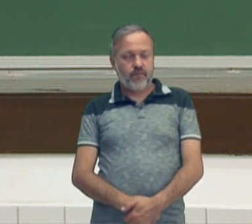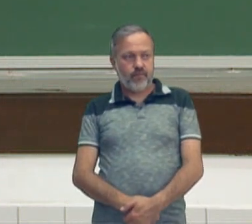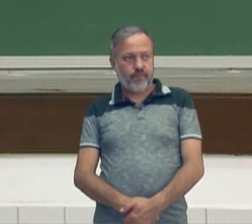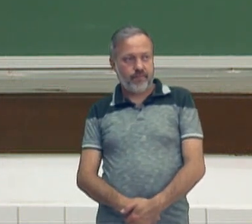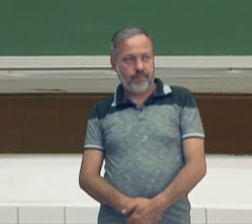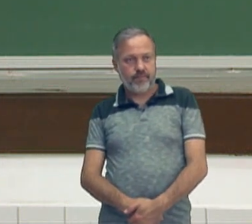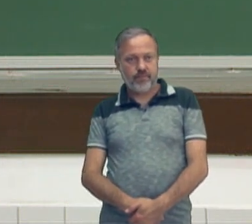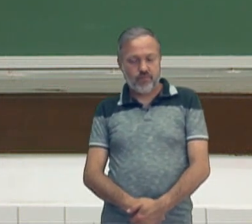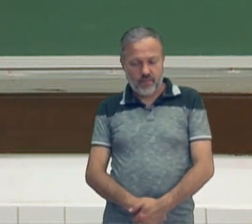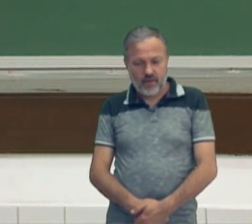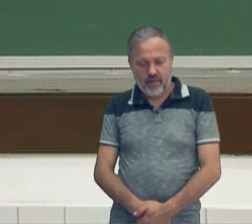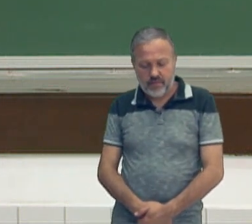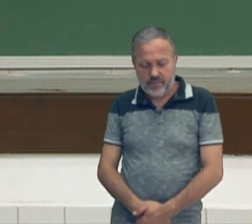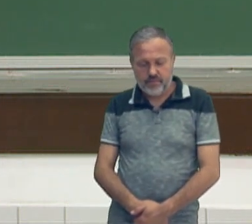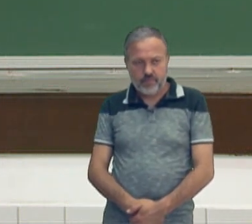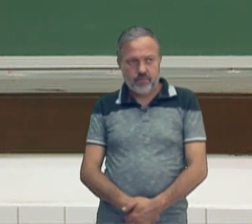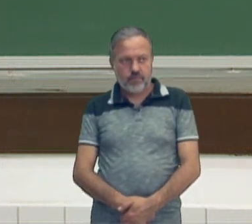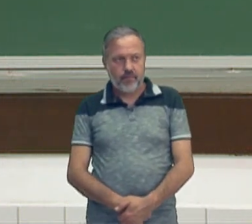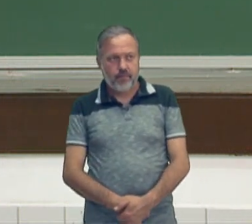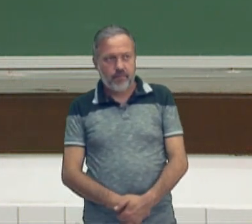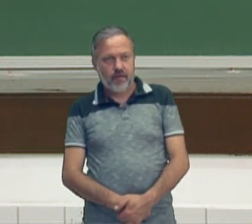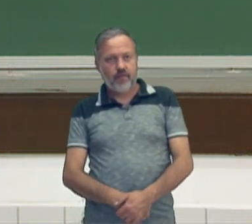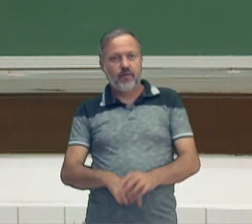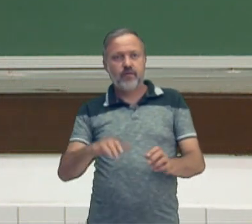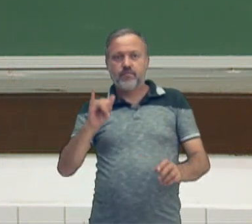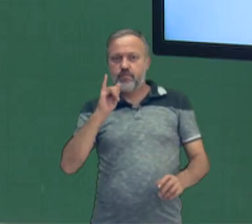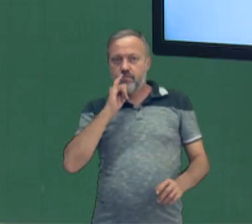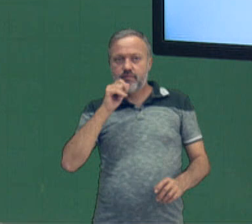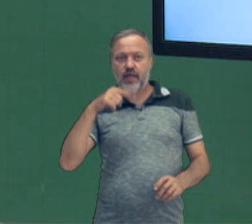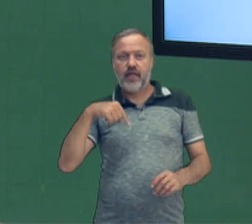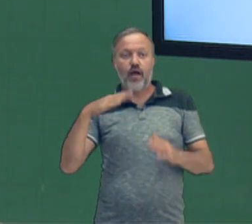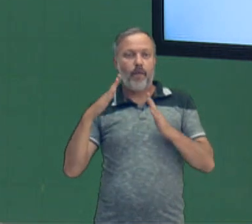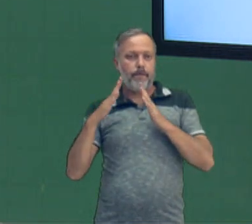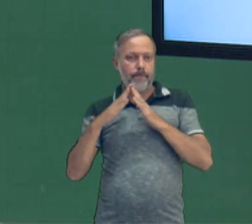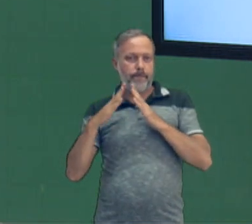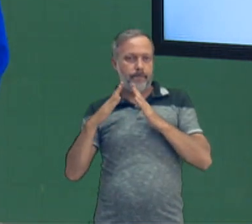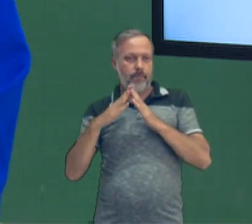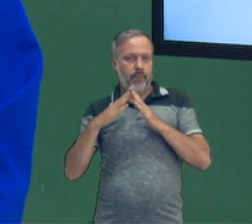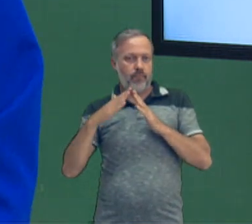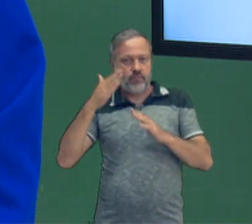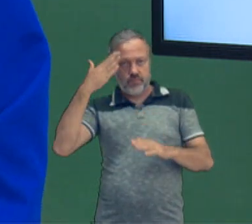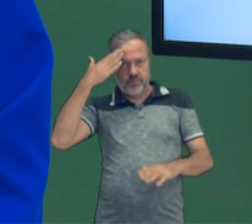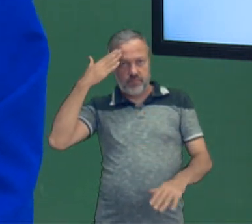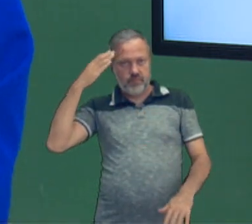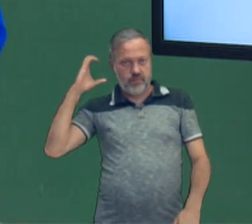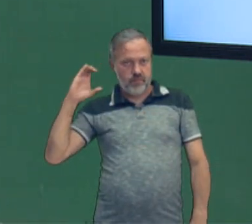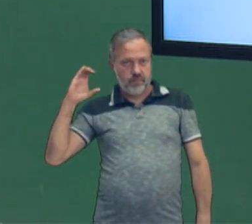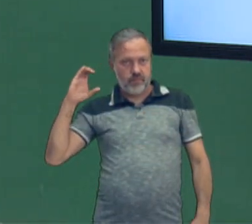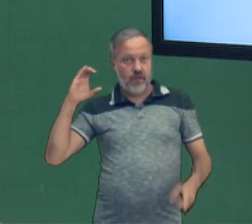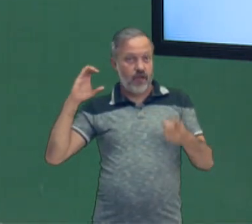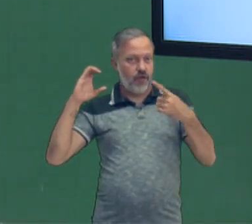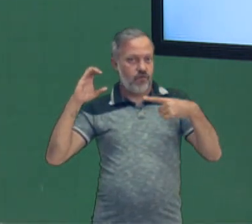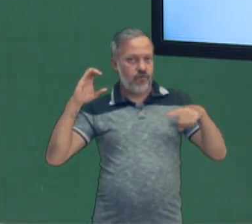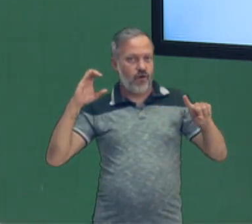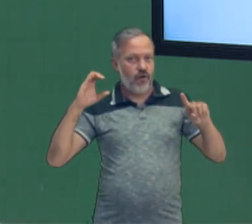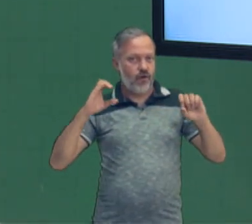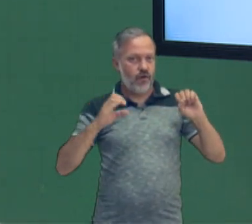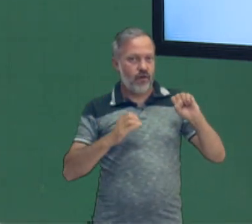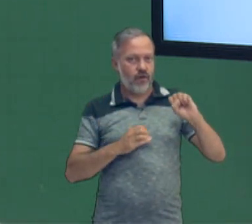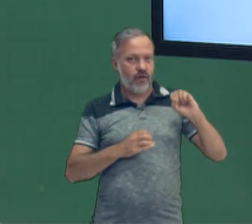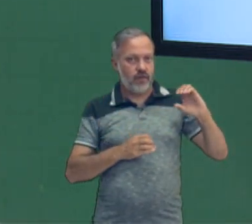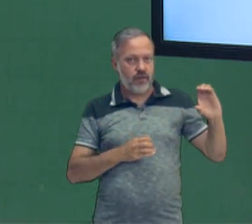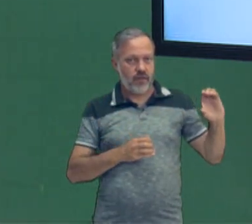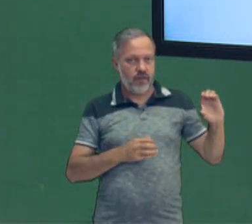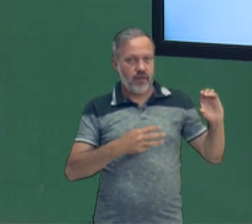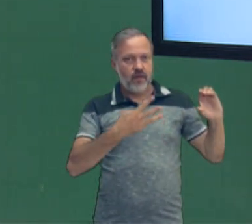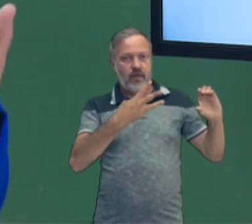eu sou agora, moro aqui em Curitiba, e eu vou passar lá em Florianópolis 30